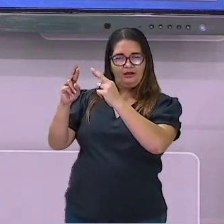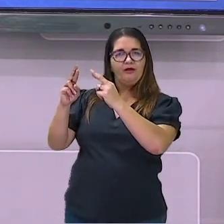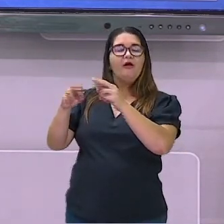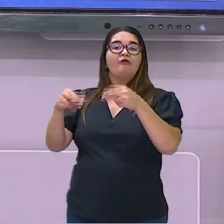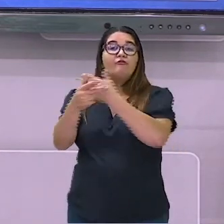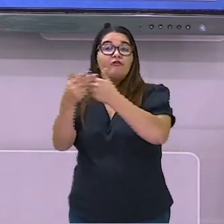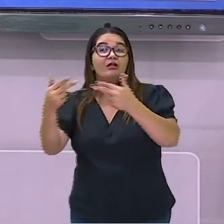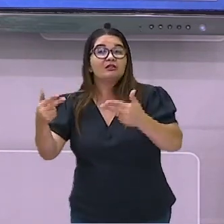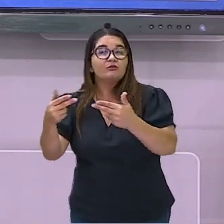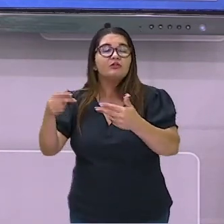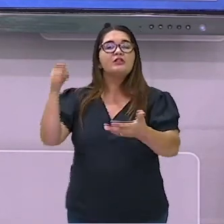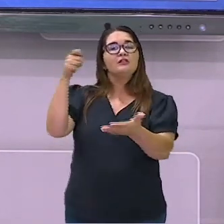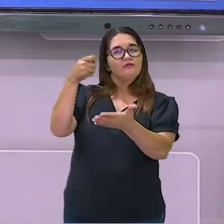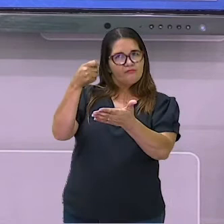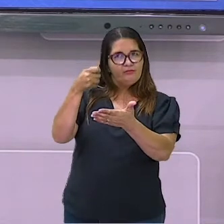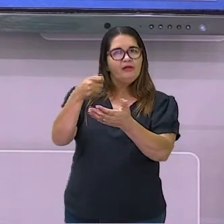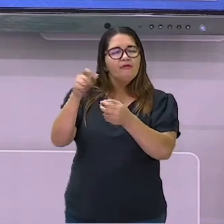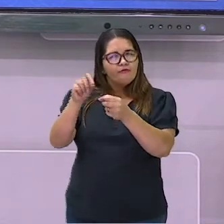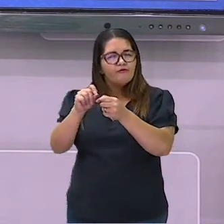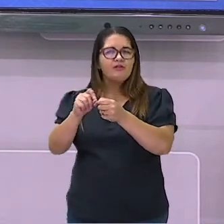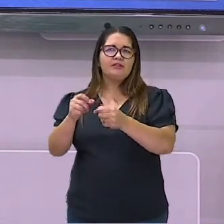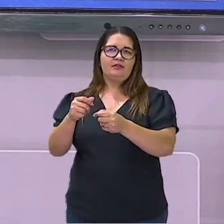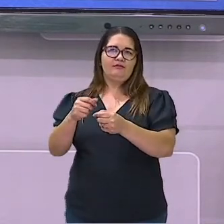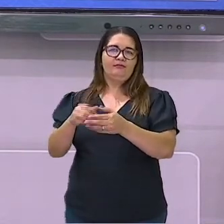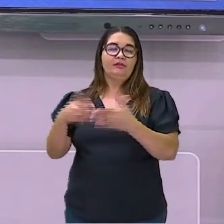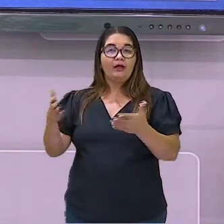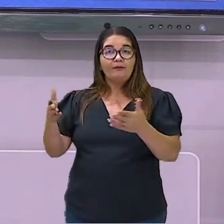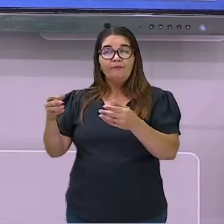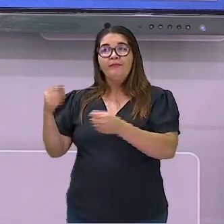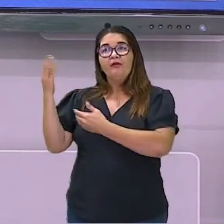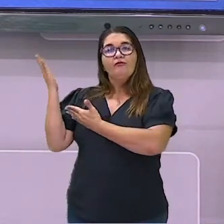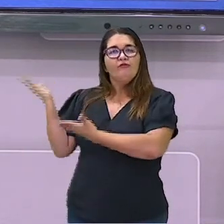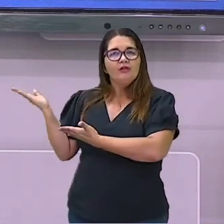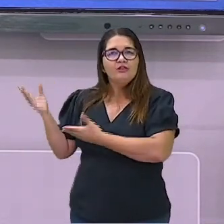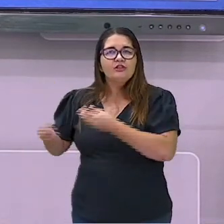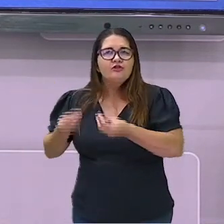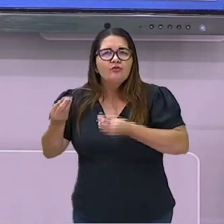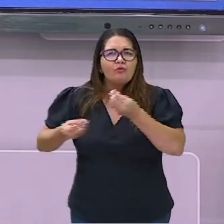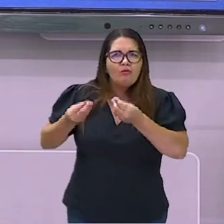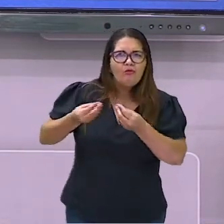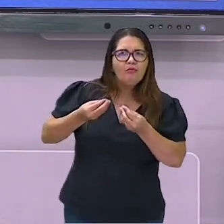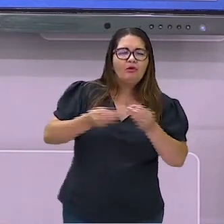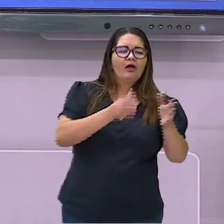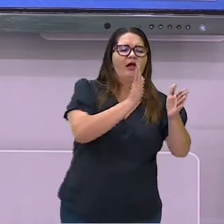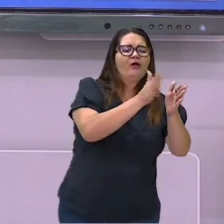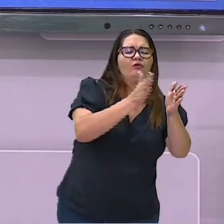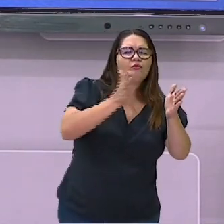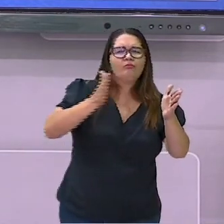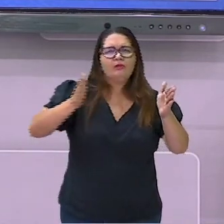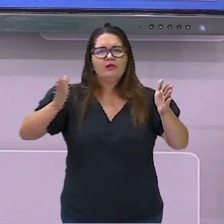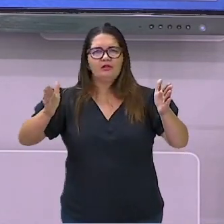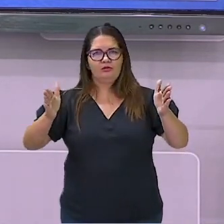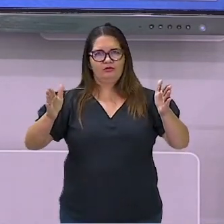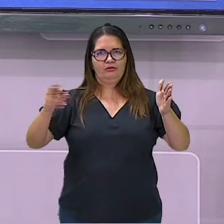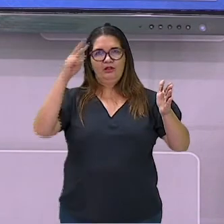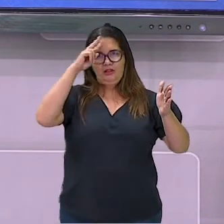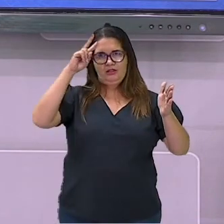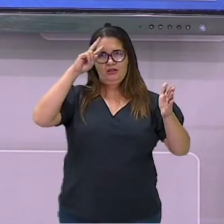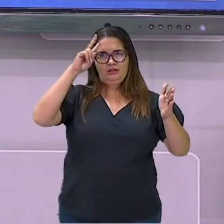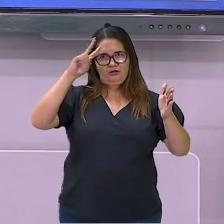os peixes eram salgados, para conseguir atravessar o Atlântico, para conservar, não existia geladeira nessa